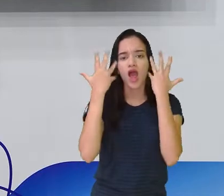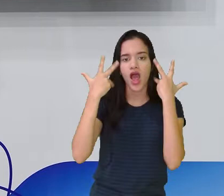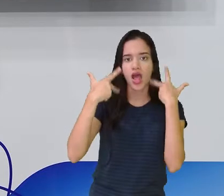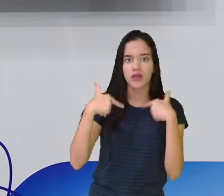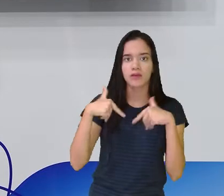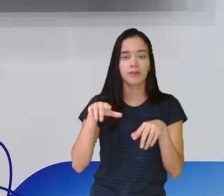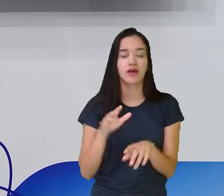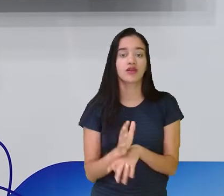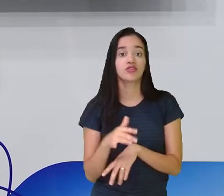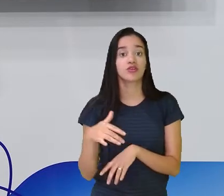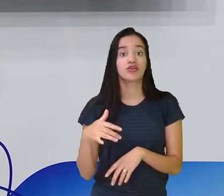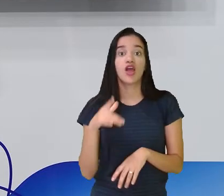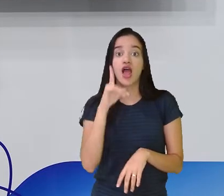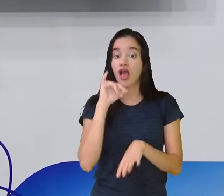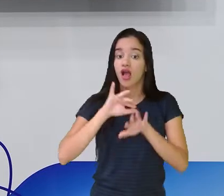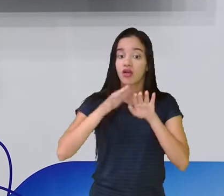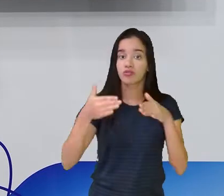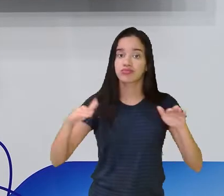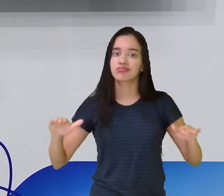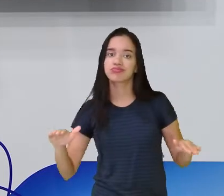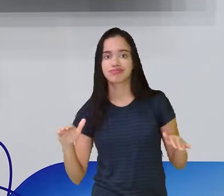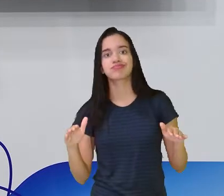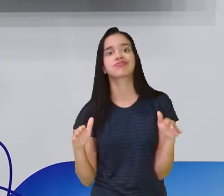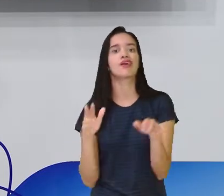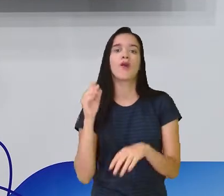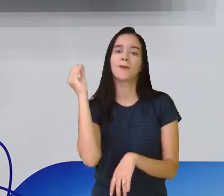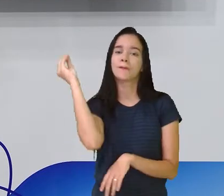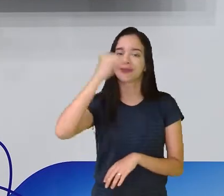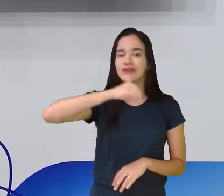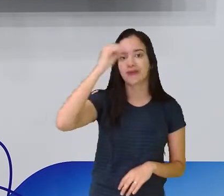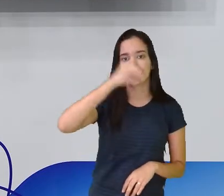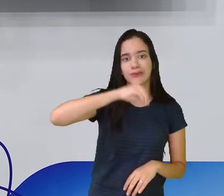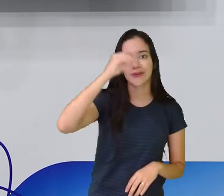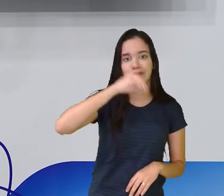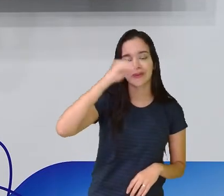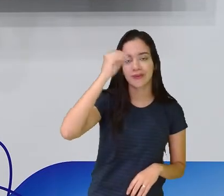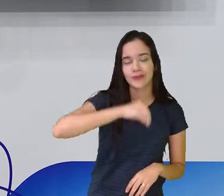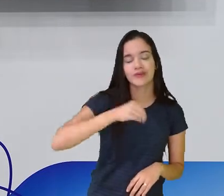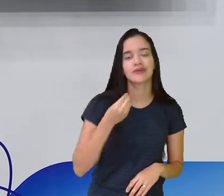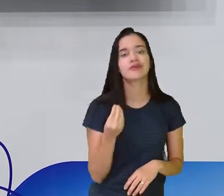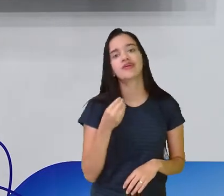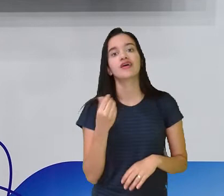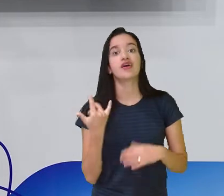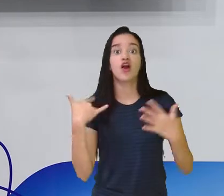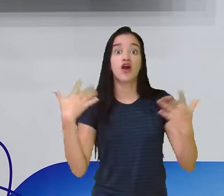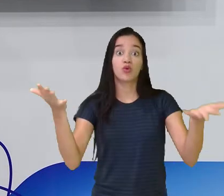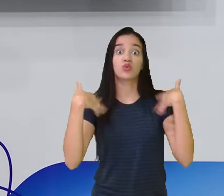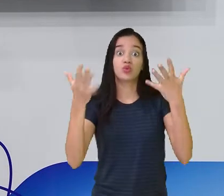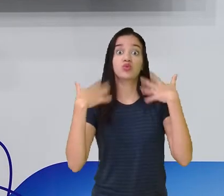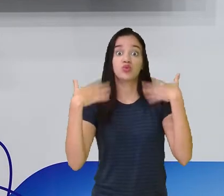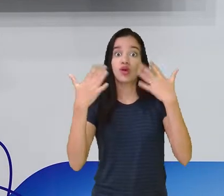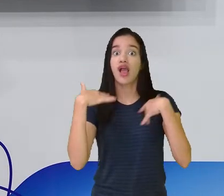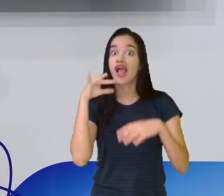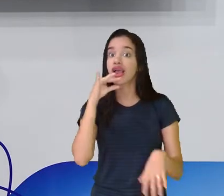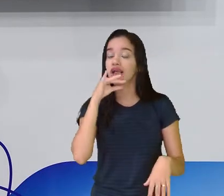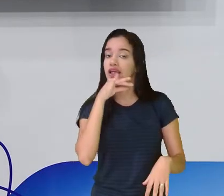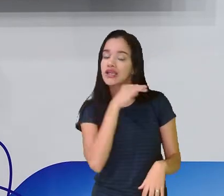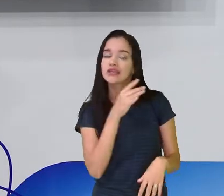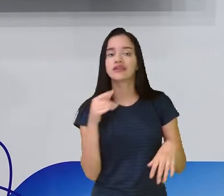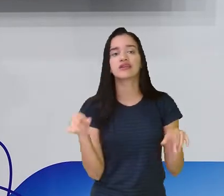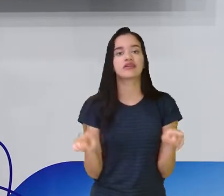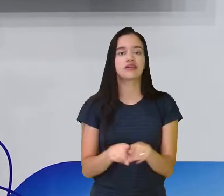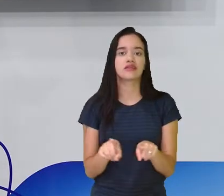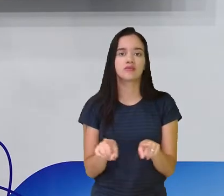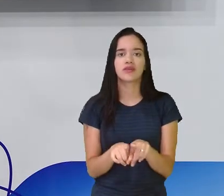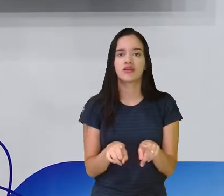marinhas. As espécies marinhas é que vão ser mais afetadas por esse alto crescimento, do calor, vai ficar muito quente. Os corais,